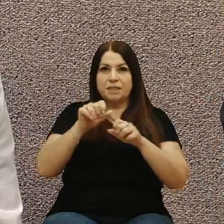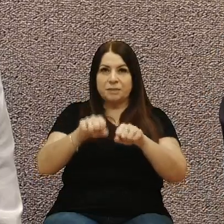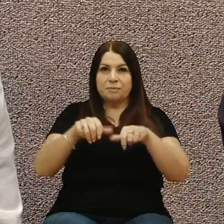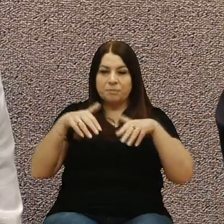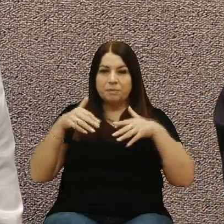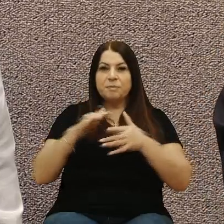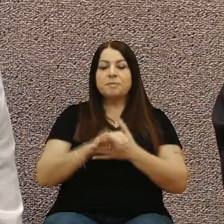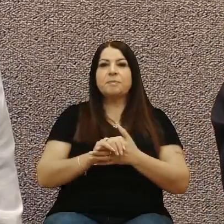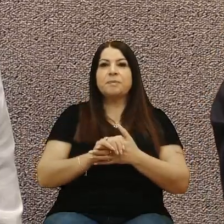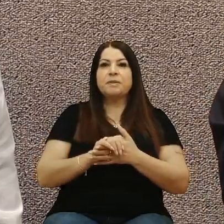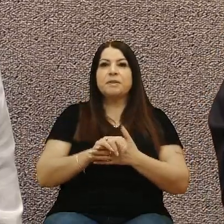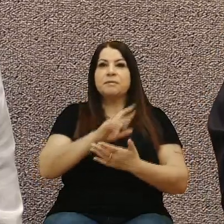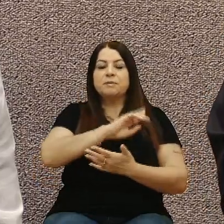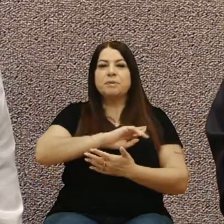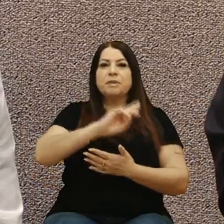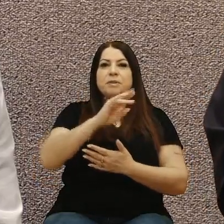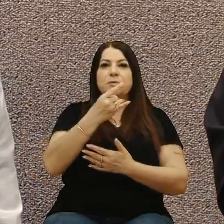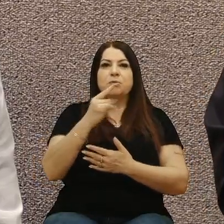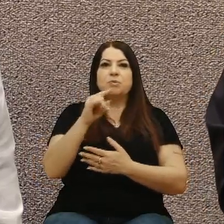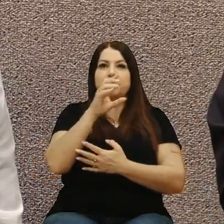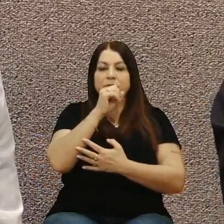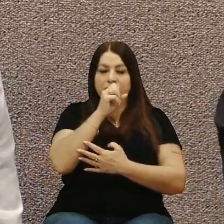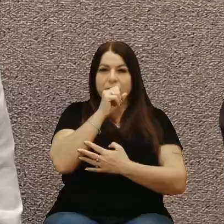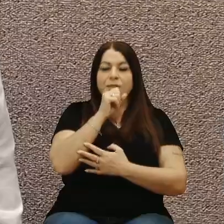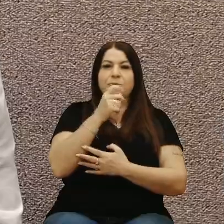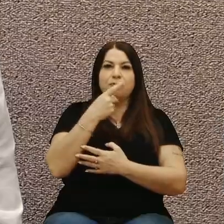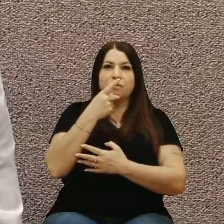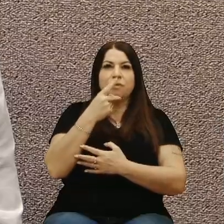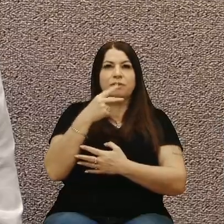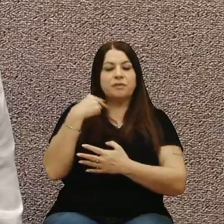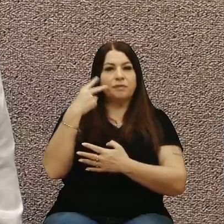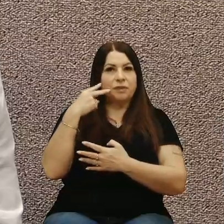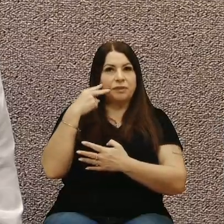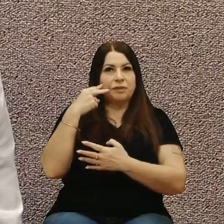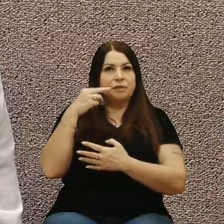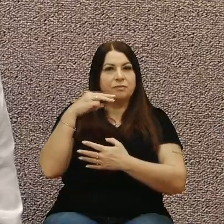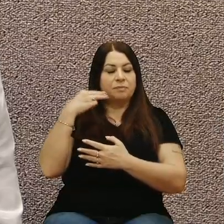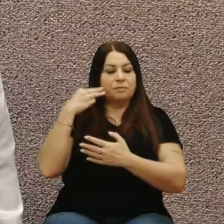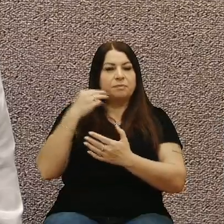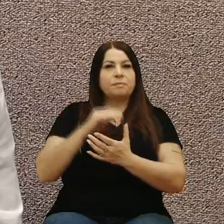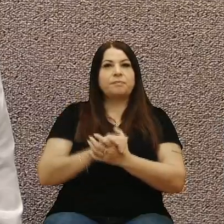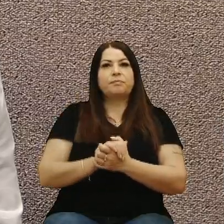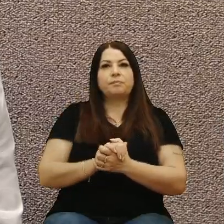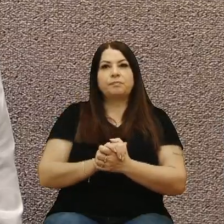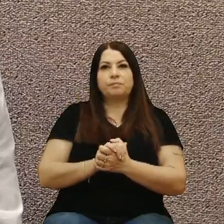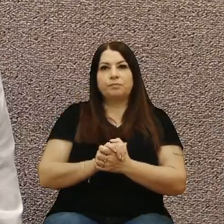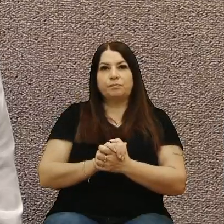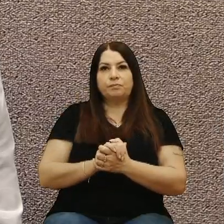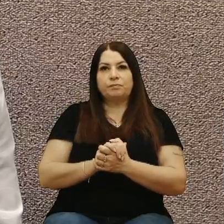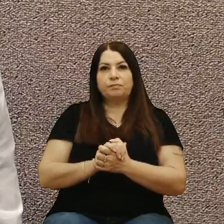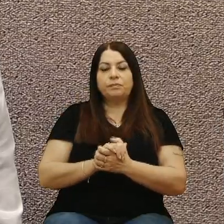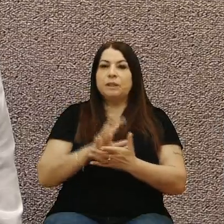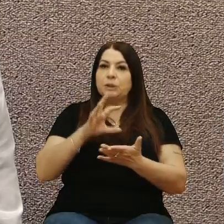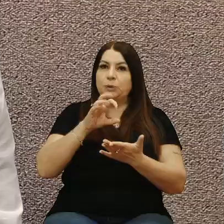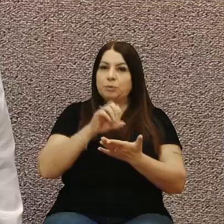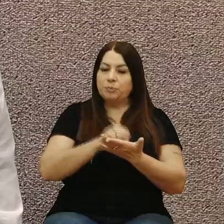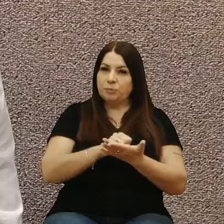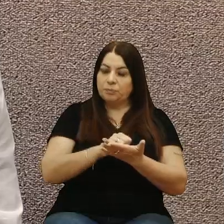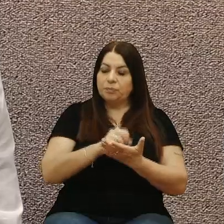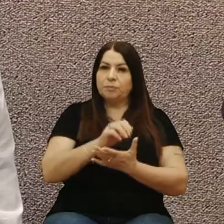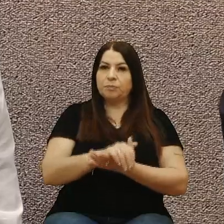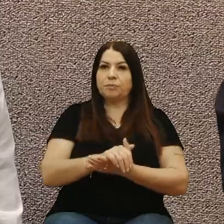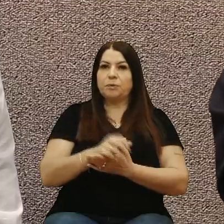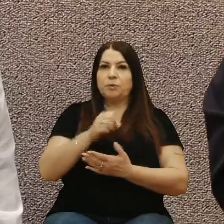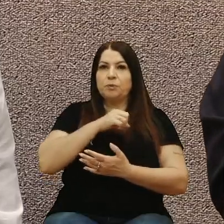plenário, fui representar nesse último sábado, como falou a vereadora Marisol Santos, a posse da